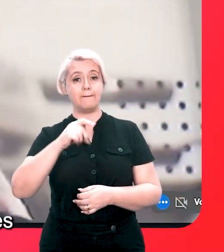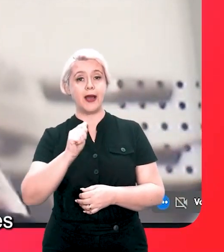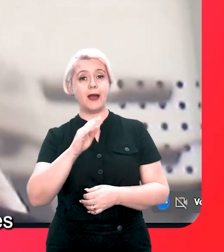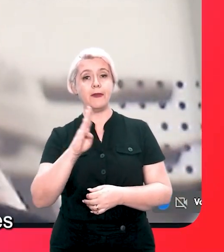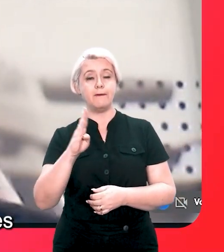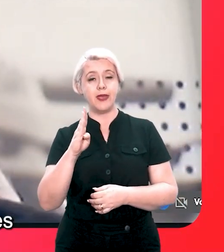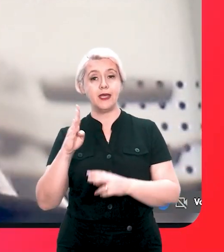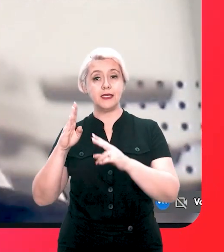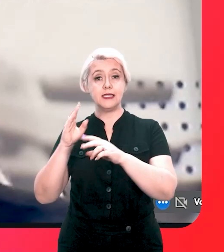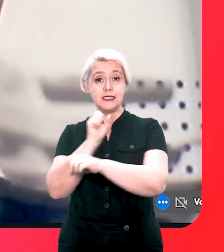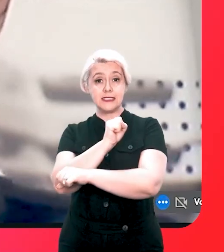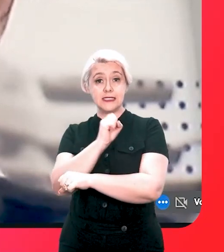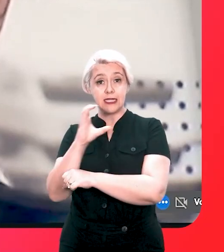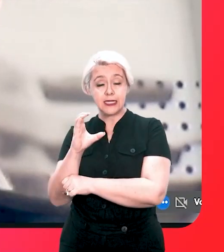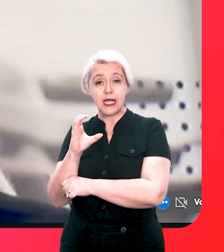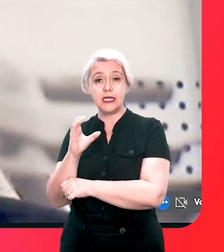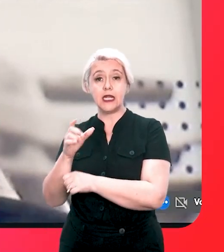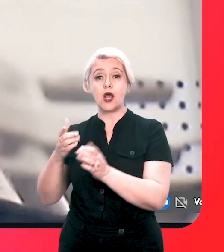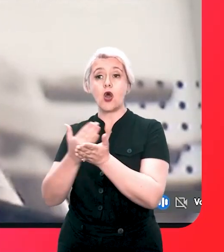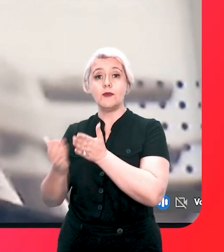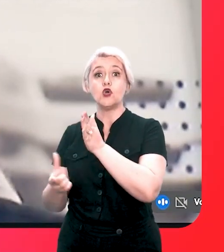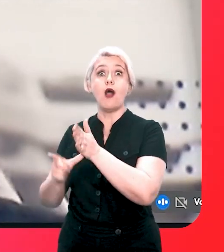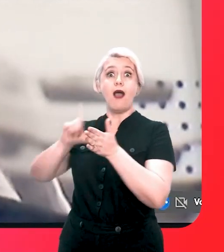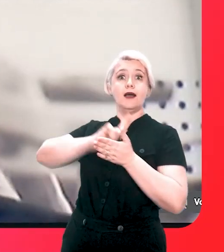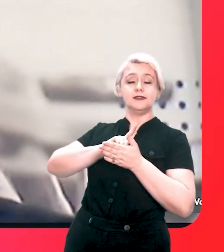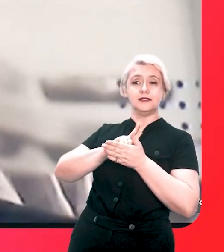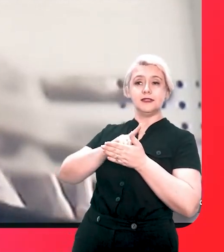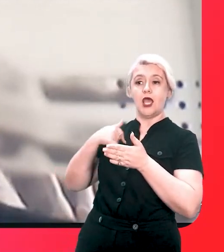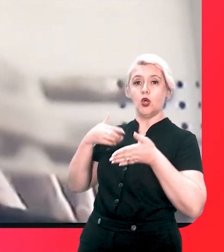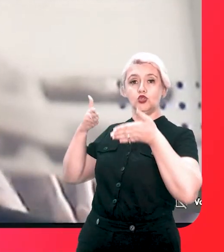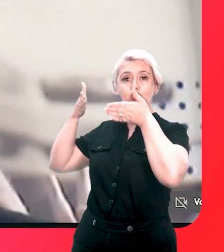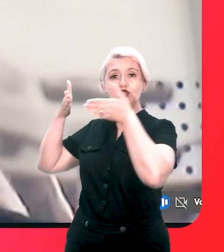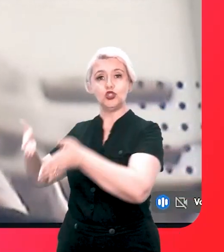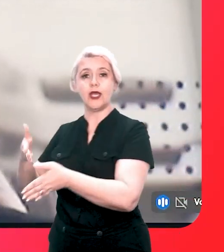PABB do Rio Grande do Sul. Quando eu cheguei lá, ela já